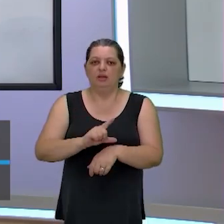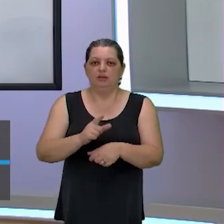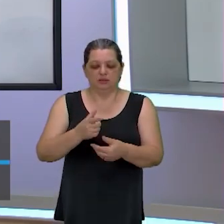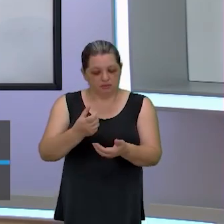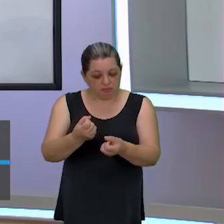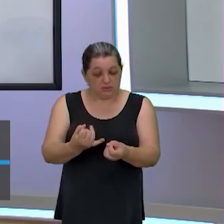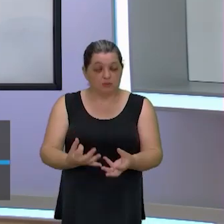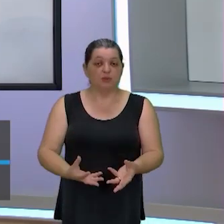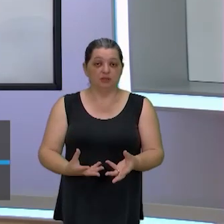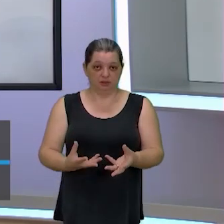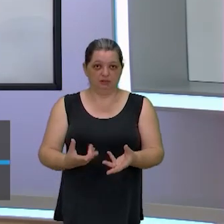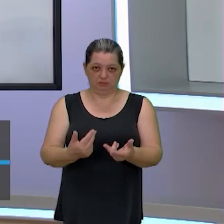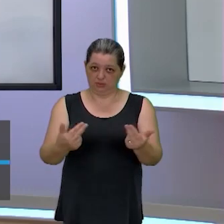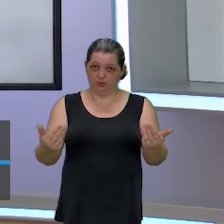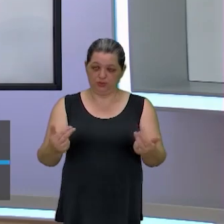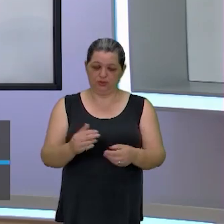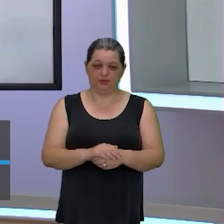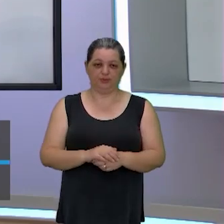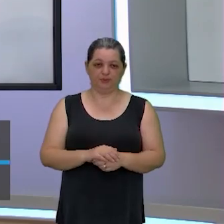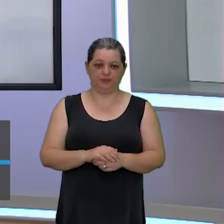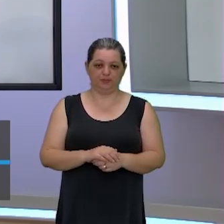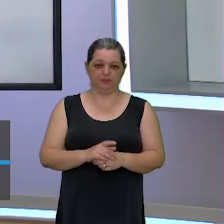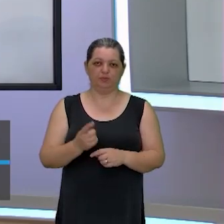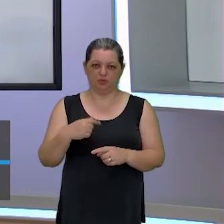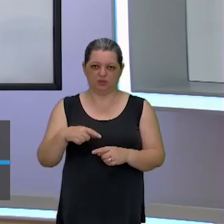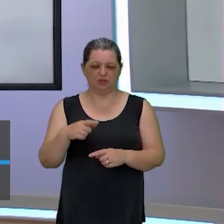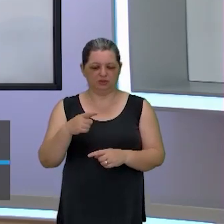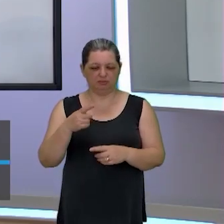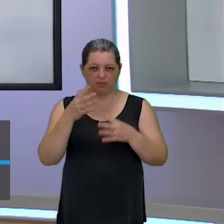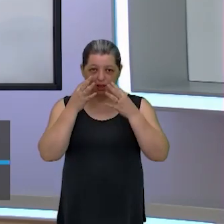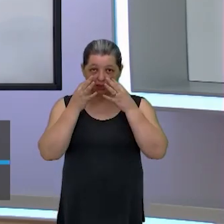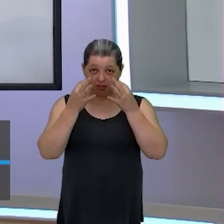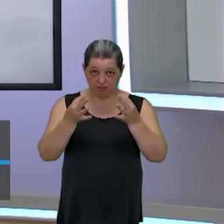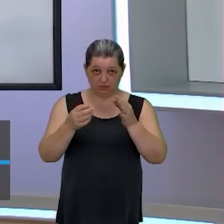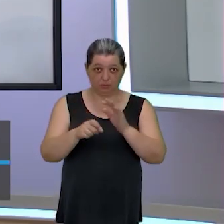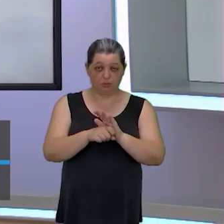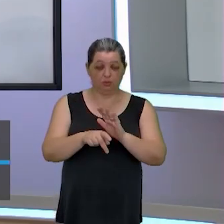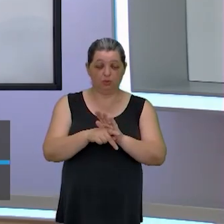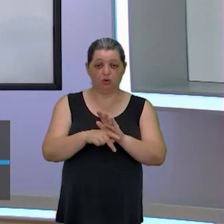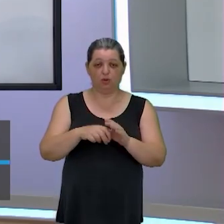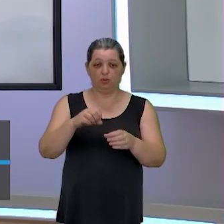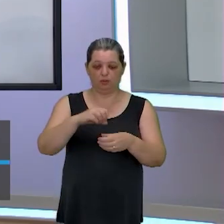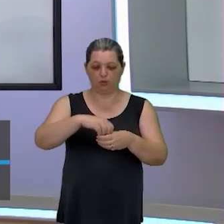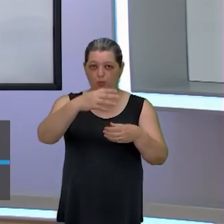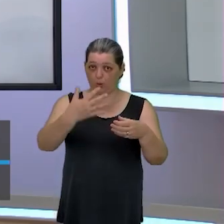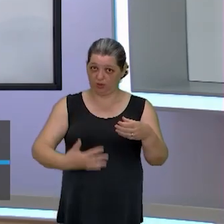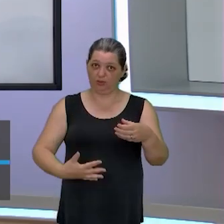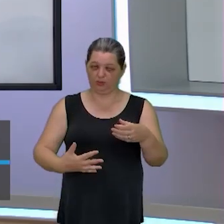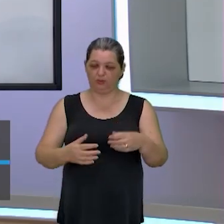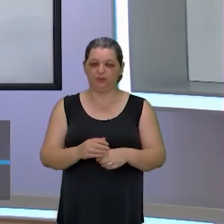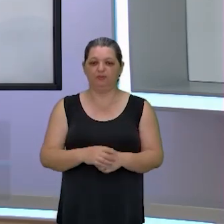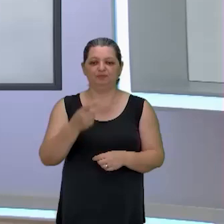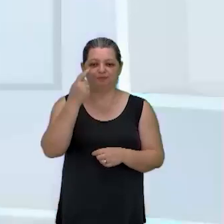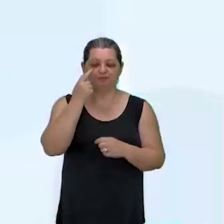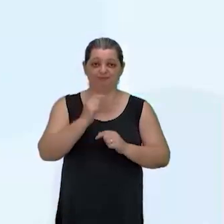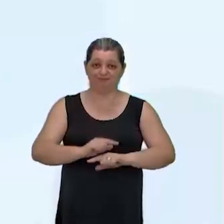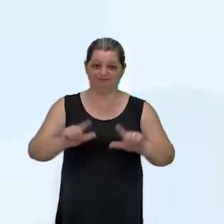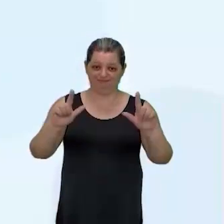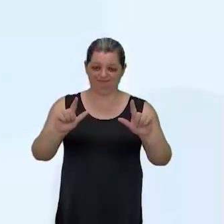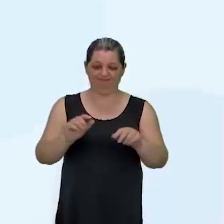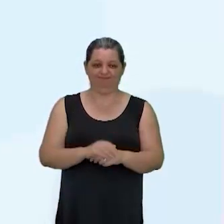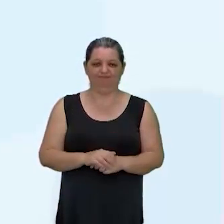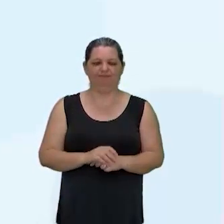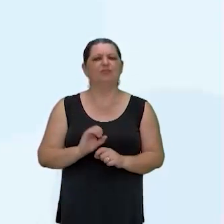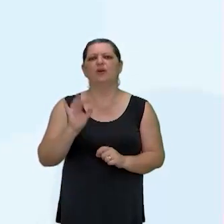nos apontamentos para vocês aí ficarem mais ligados nesse conteúdo olha põe na tela para aqui ó